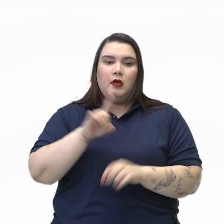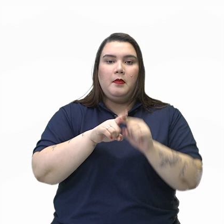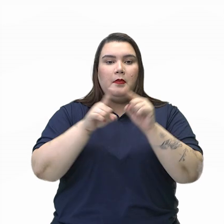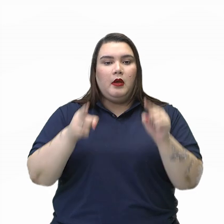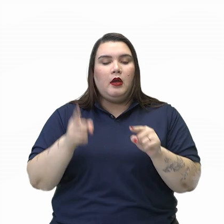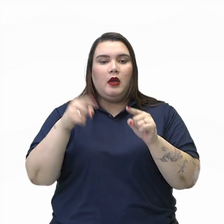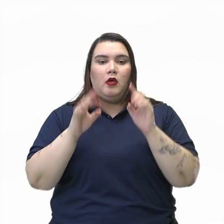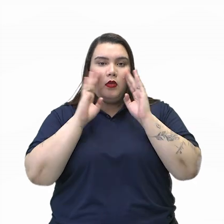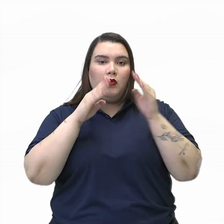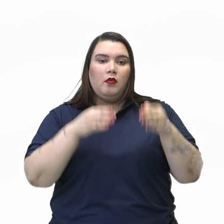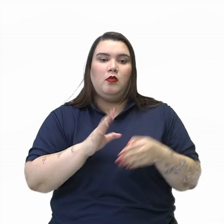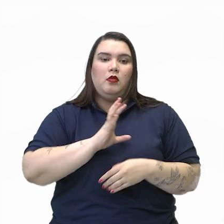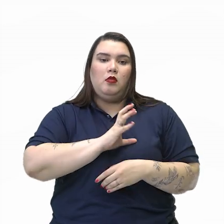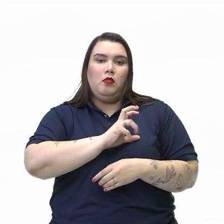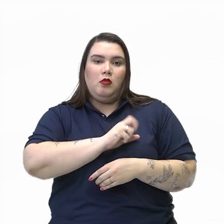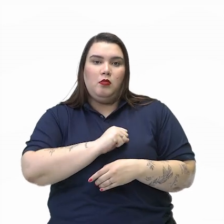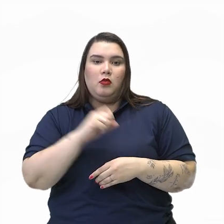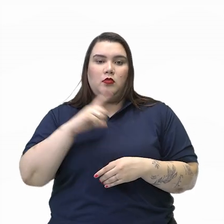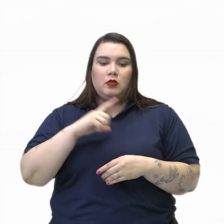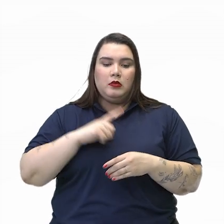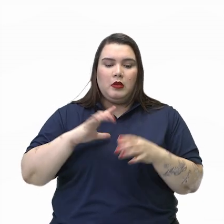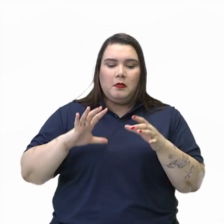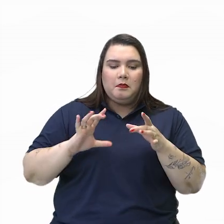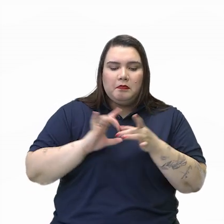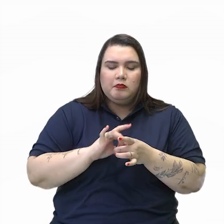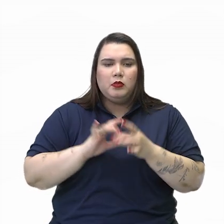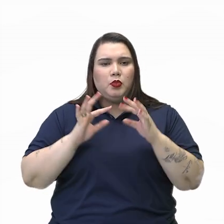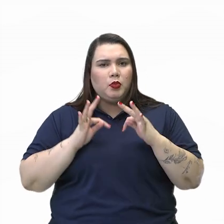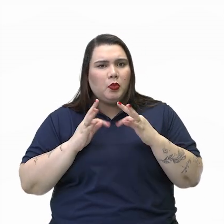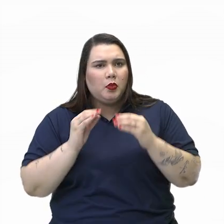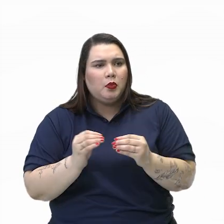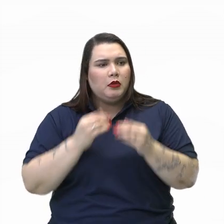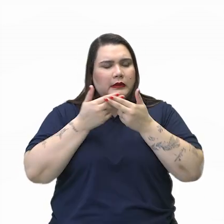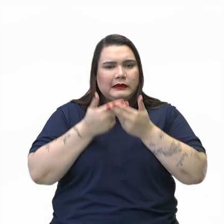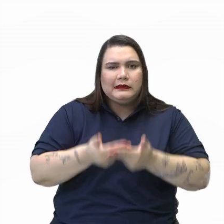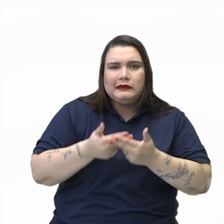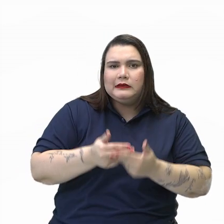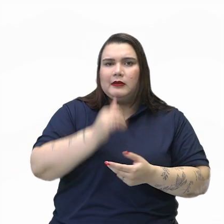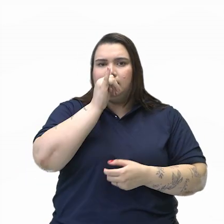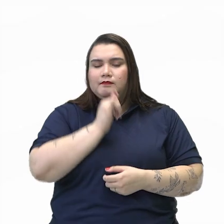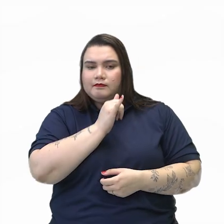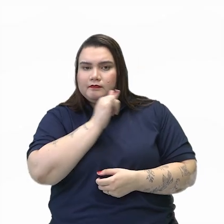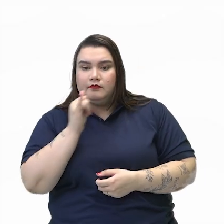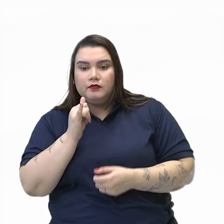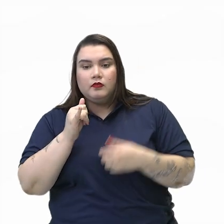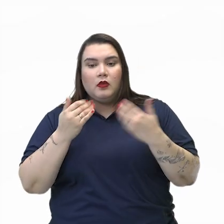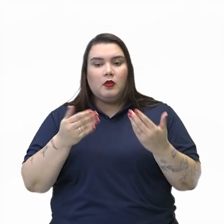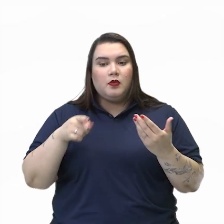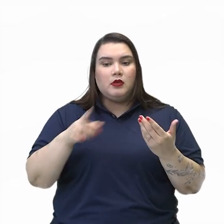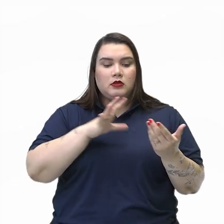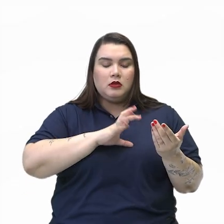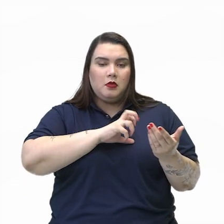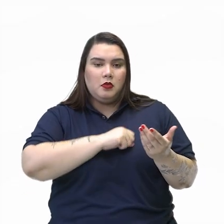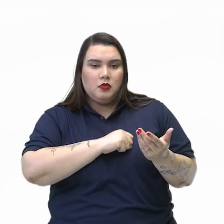é aquele amor que se submete a tudo e a qualquer coisa. E quando falamos desse amor, não